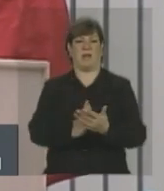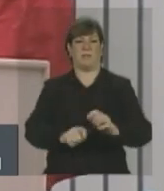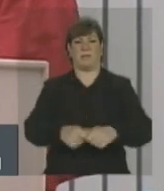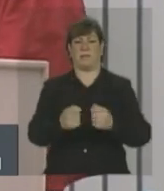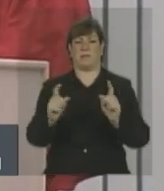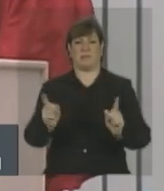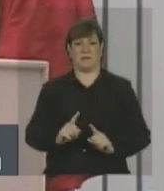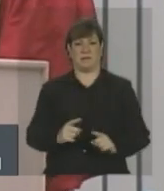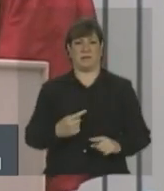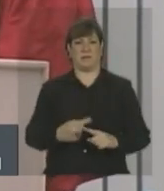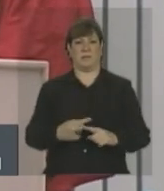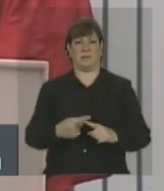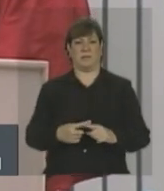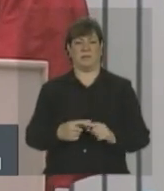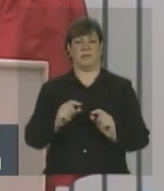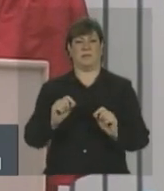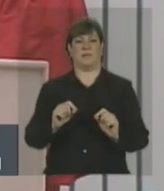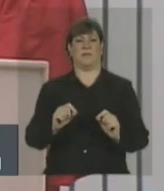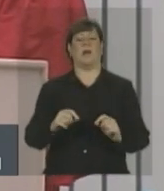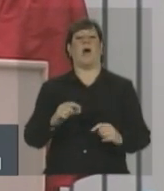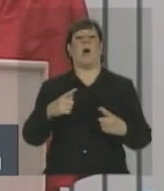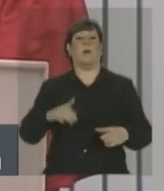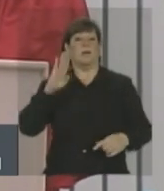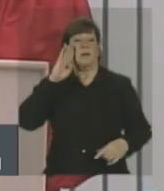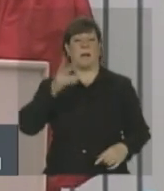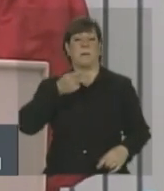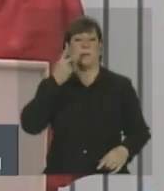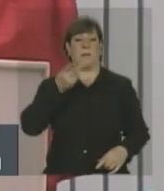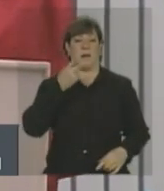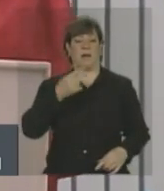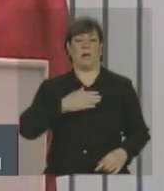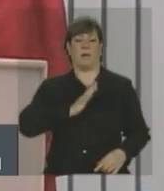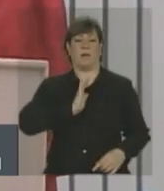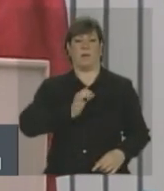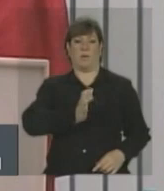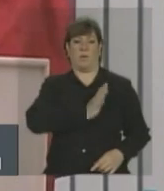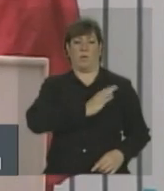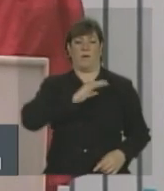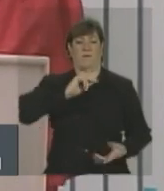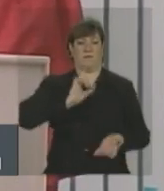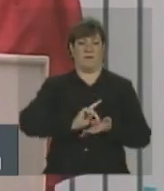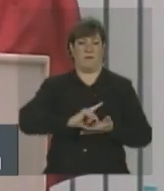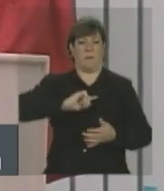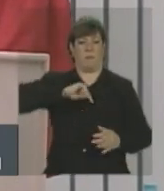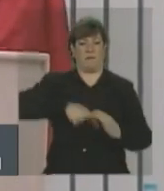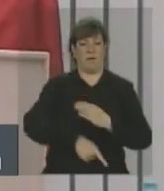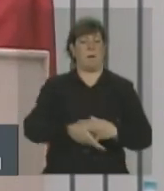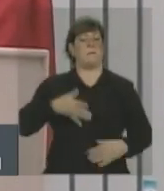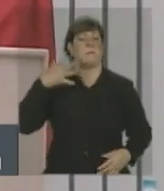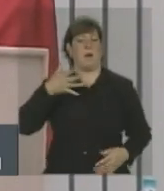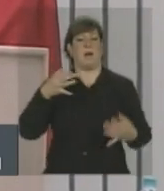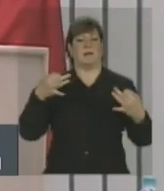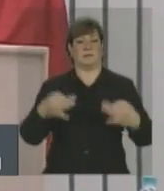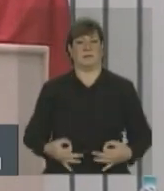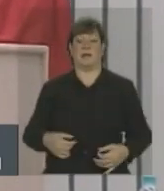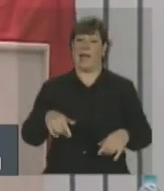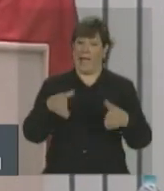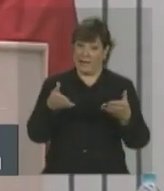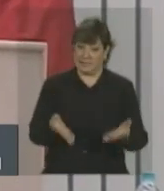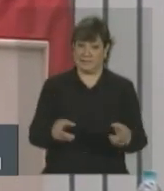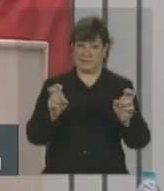por paredes estreitas, onde as palavras emanam das profundezas da verdade. É nesse espírito que Índia e